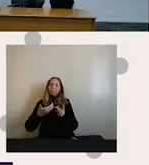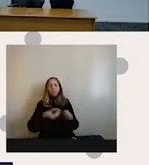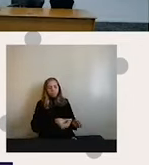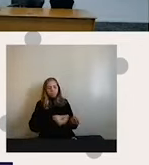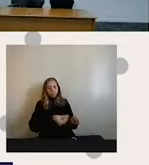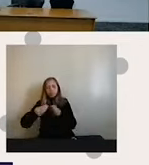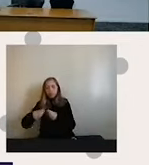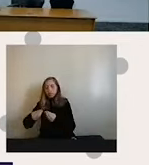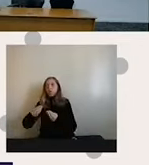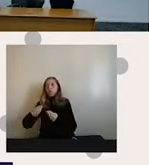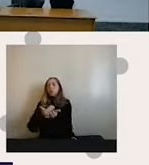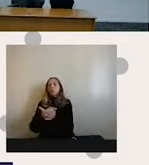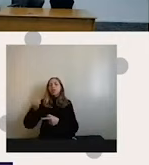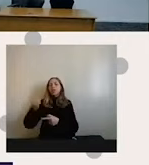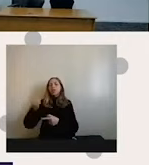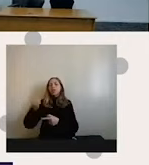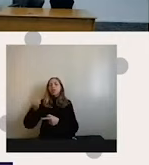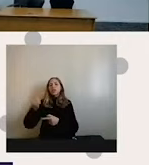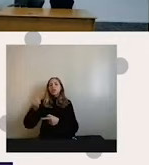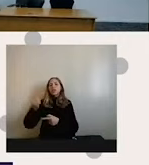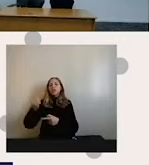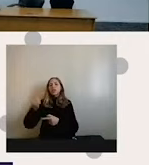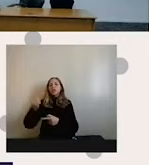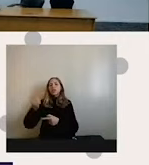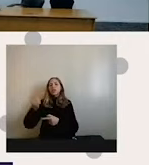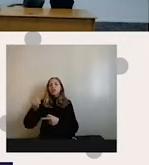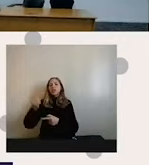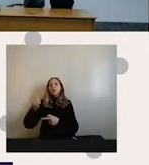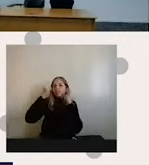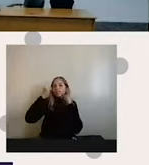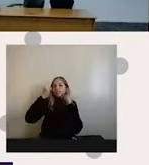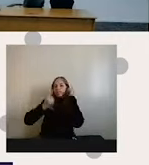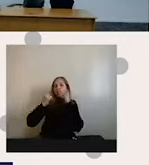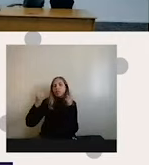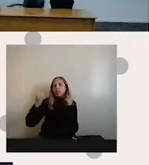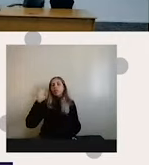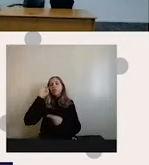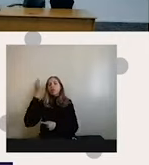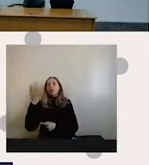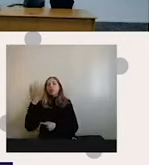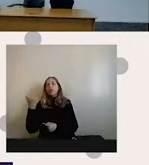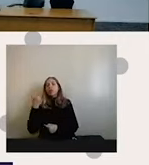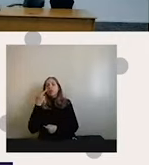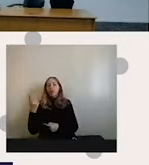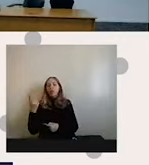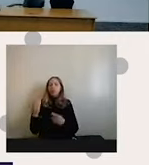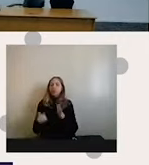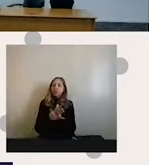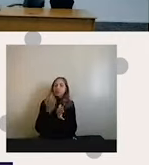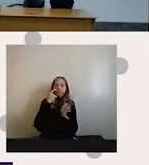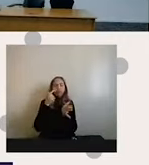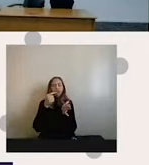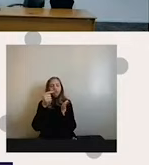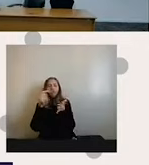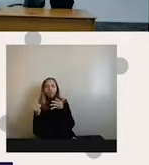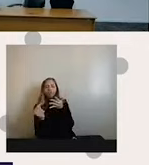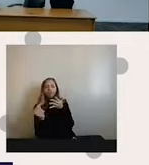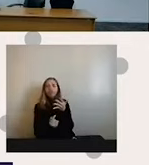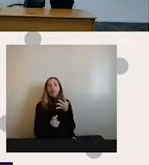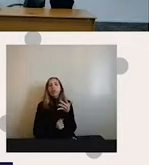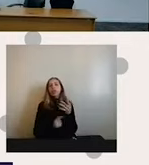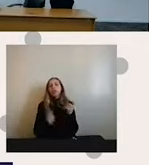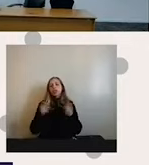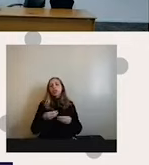dificuldades para fazer o nexo, emitir a CAT, para mandar lá para a Previdência e chegar lá com a